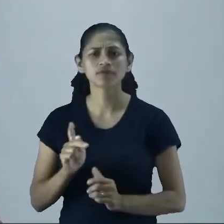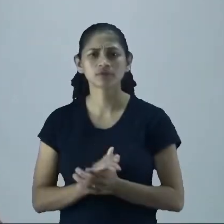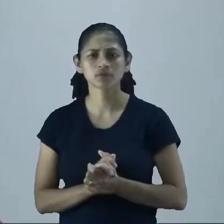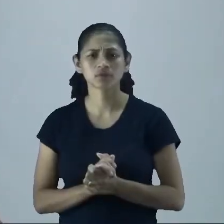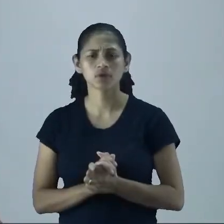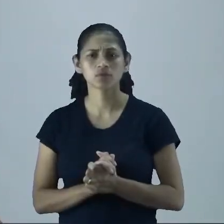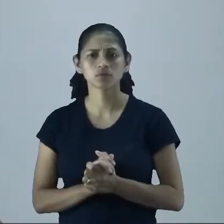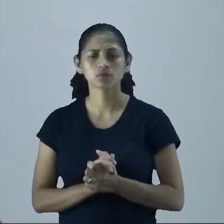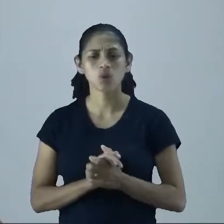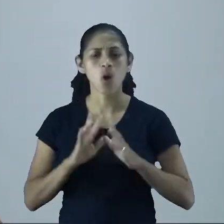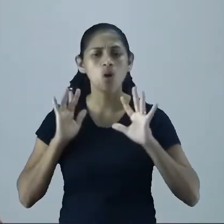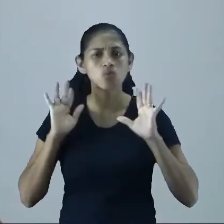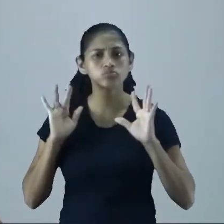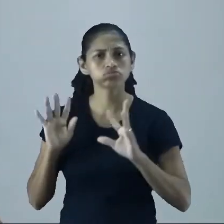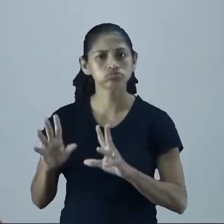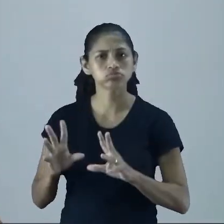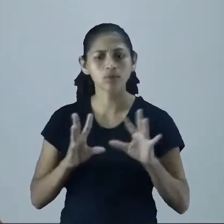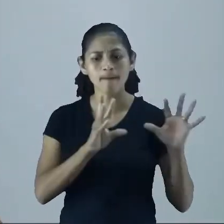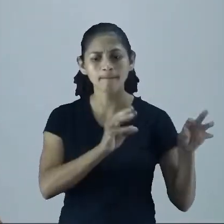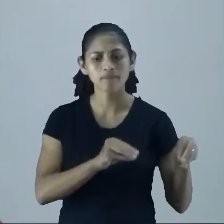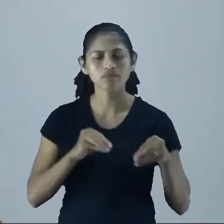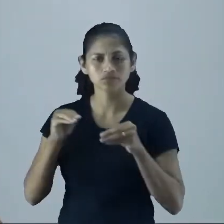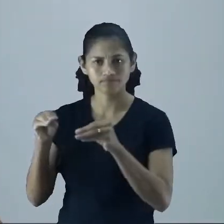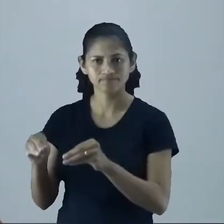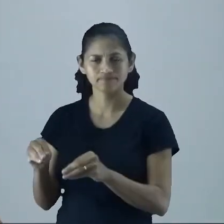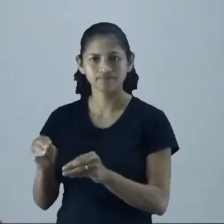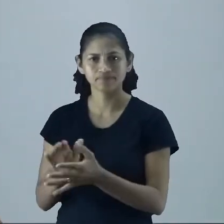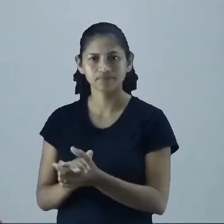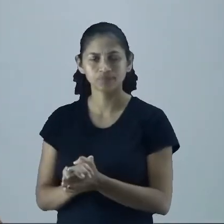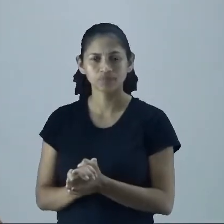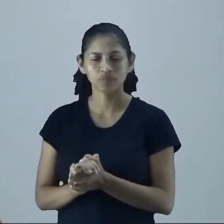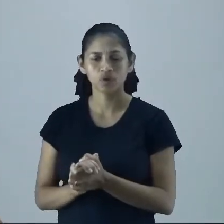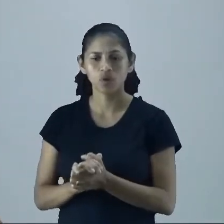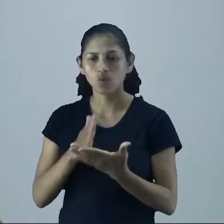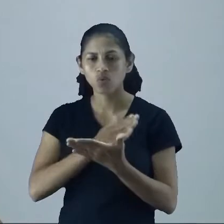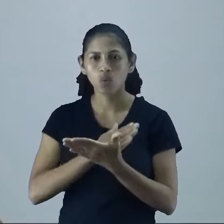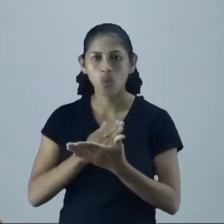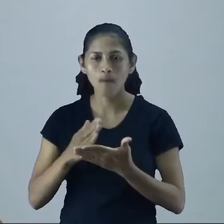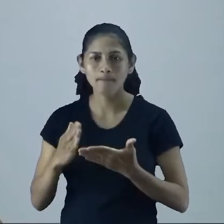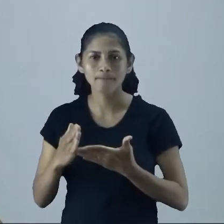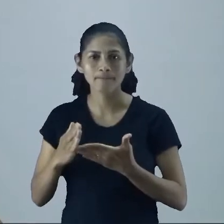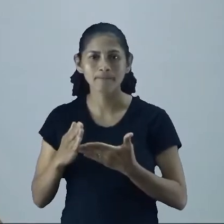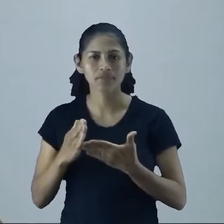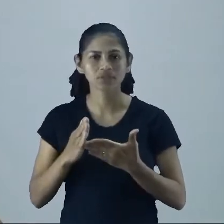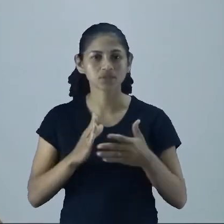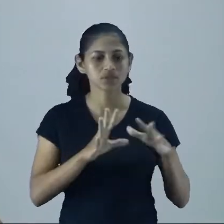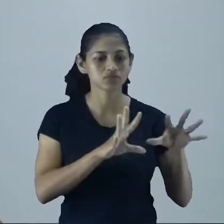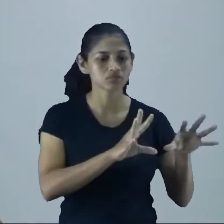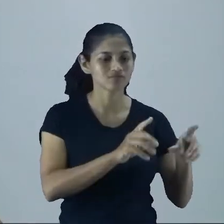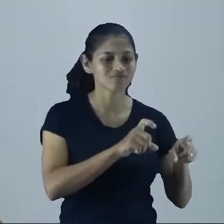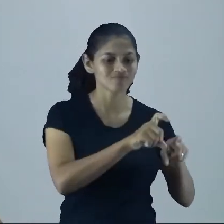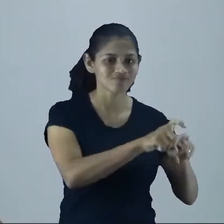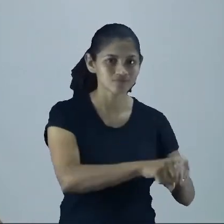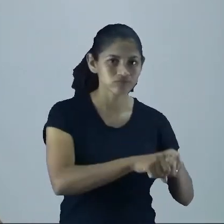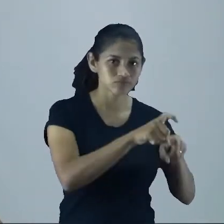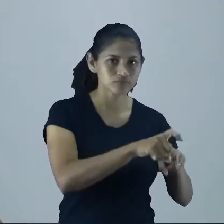a urbanização é quando as pessoas começam a se deslocar, sair da